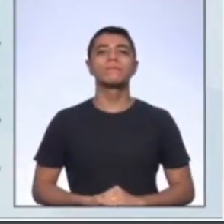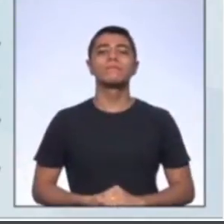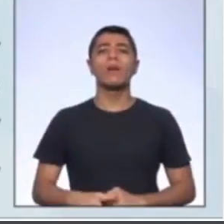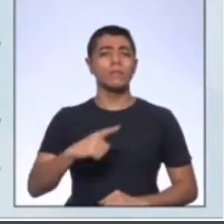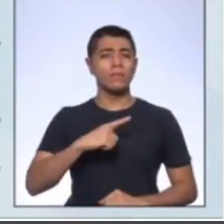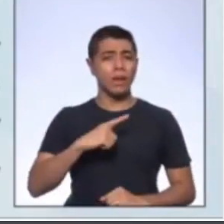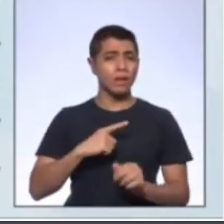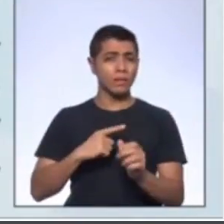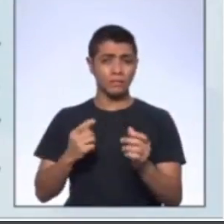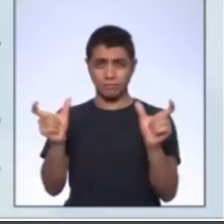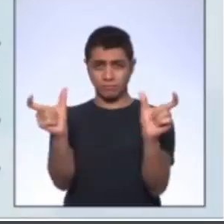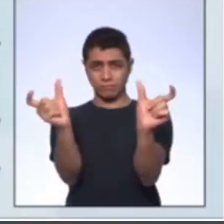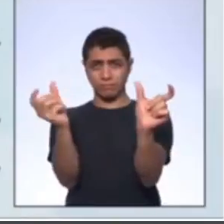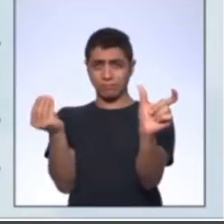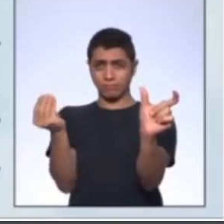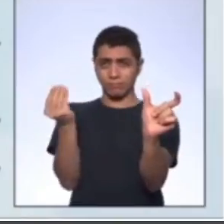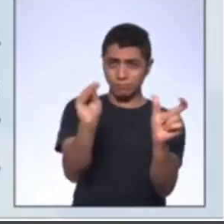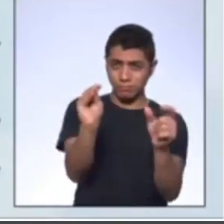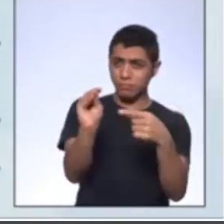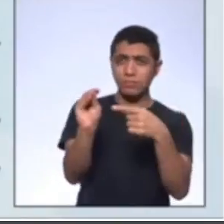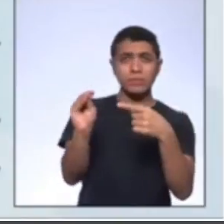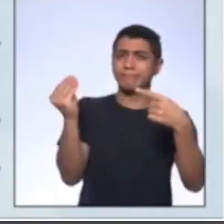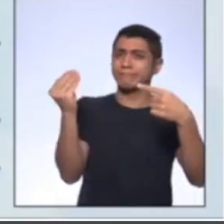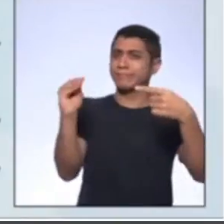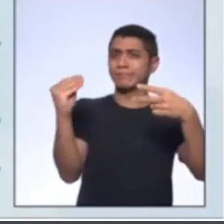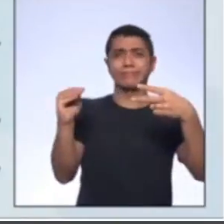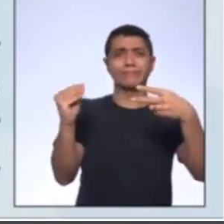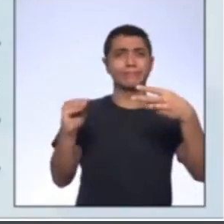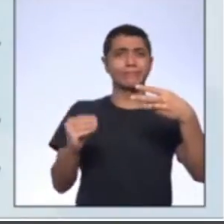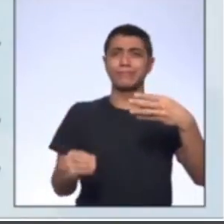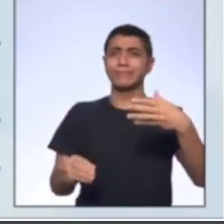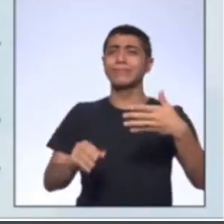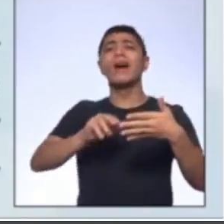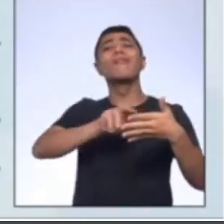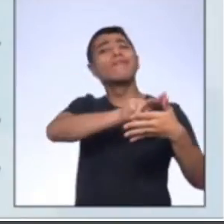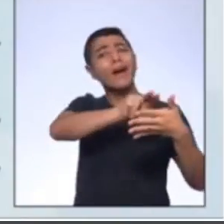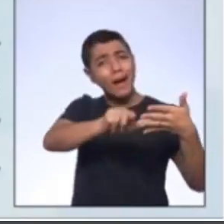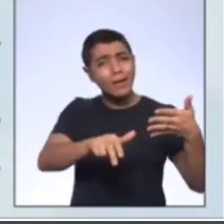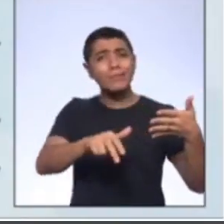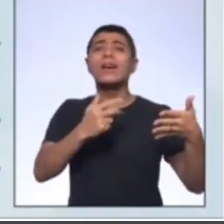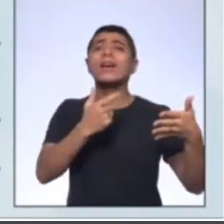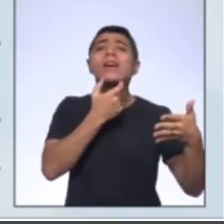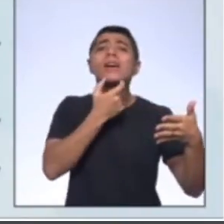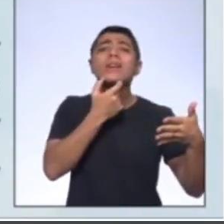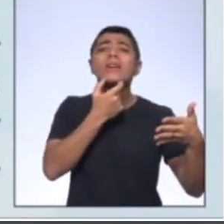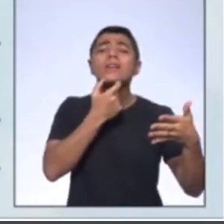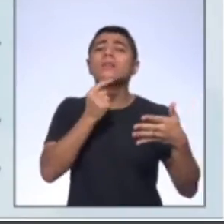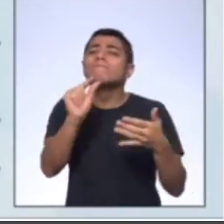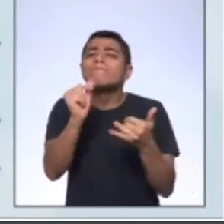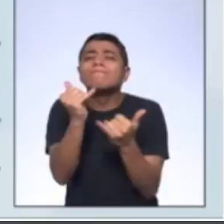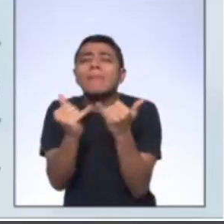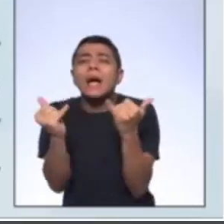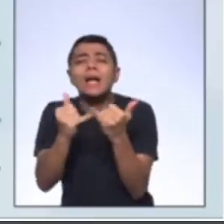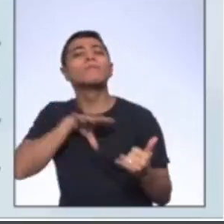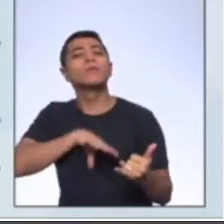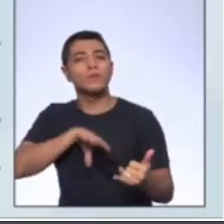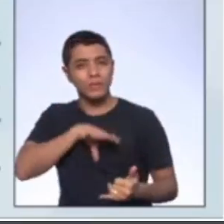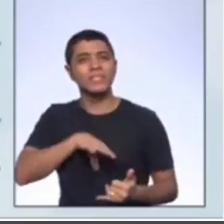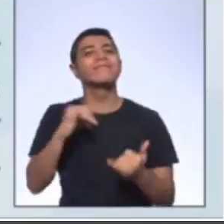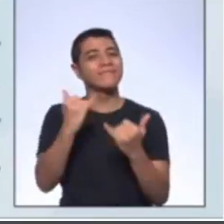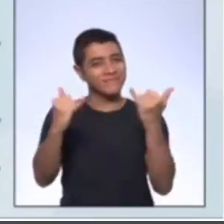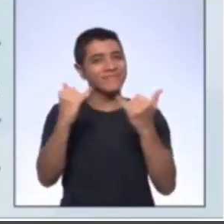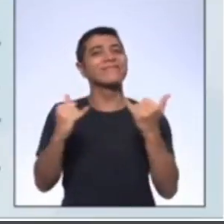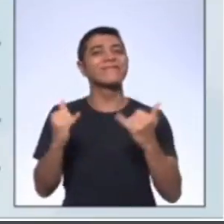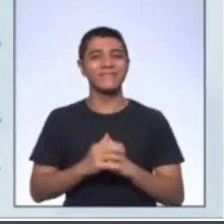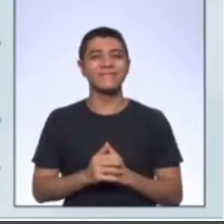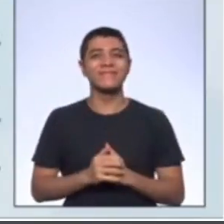vários vários conectivos da língua inglesa que são parecidos com o da portuguesa é o que a gente vai fazer agora um paralelo esses